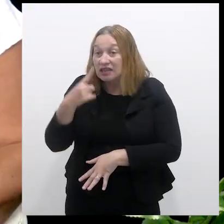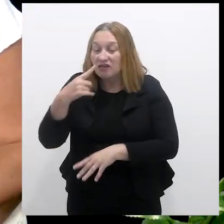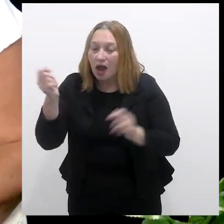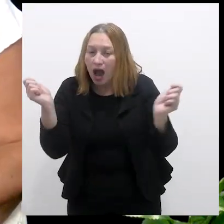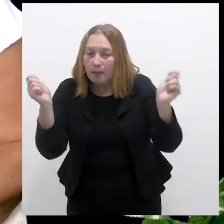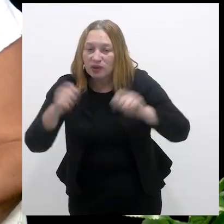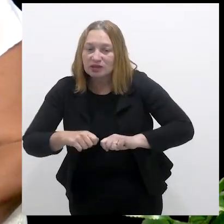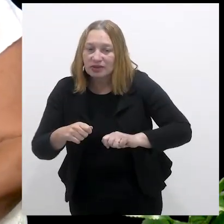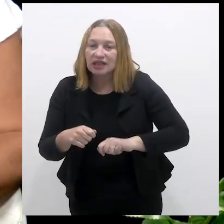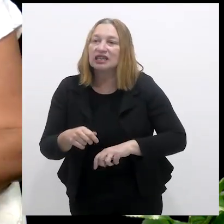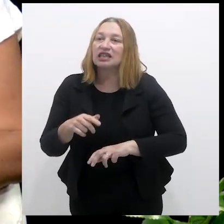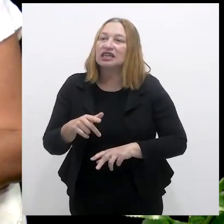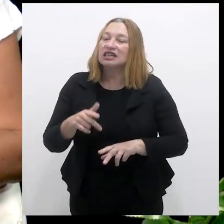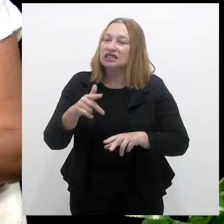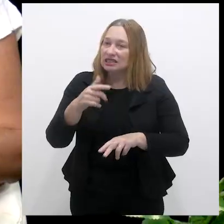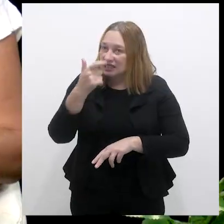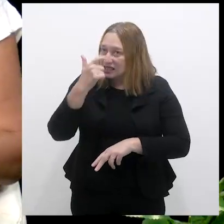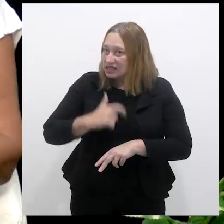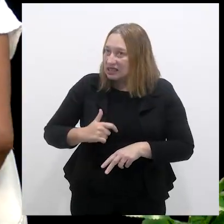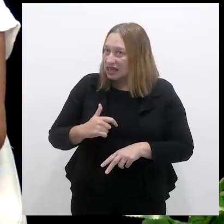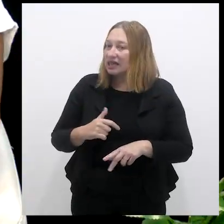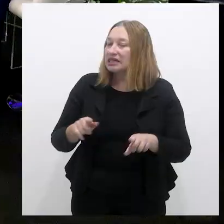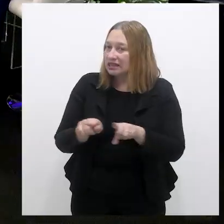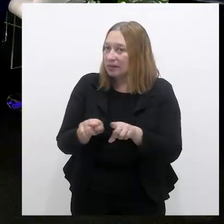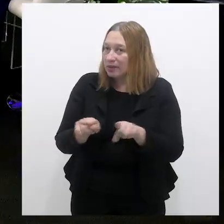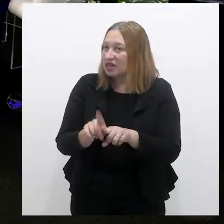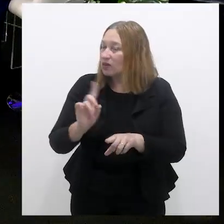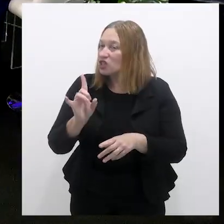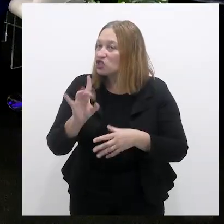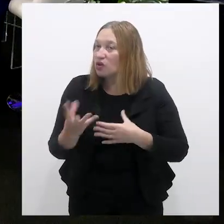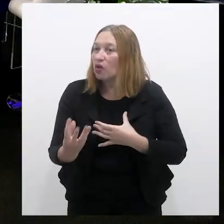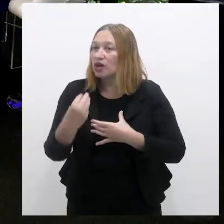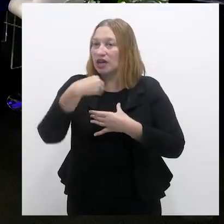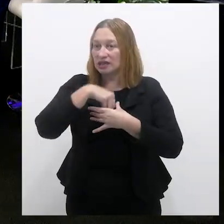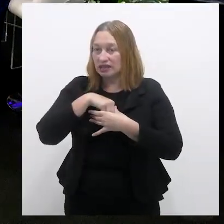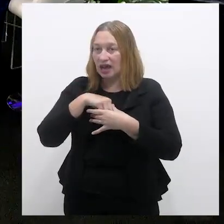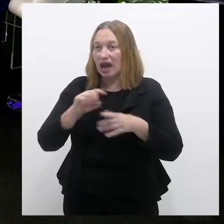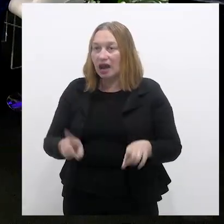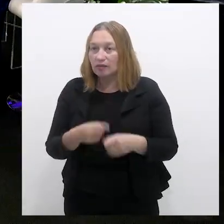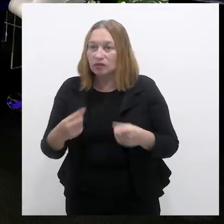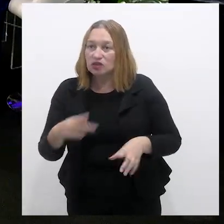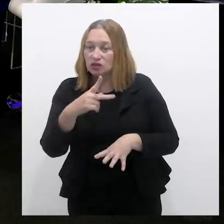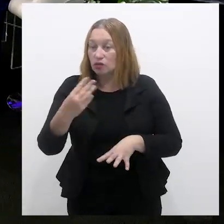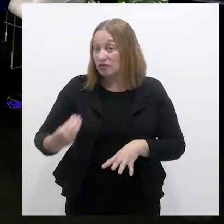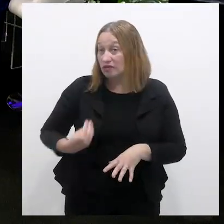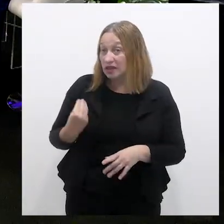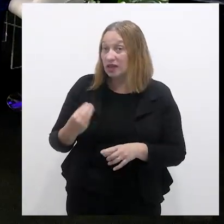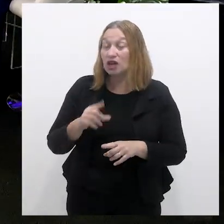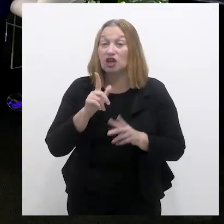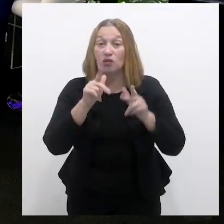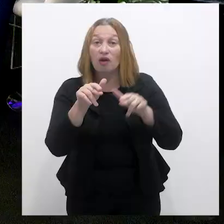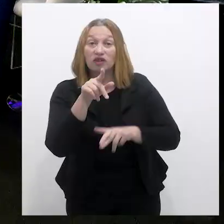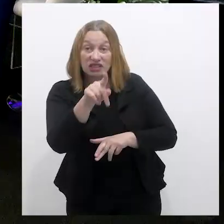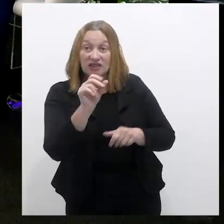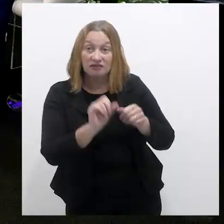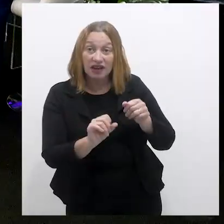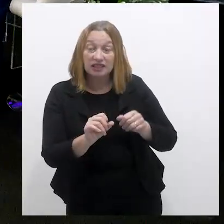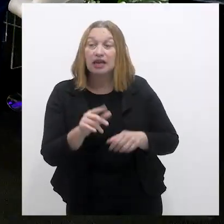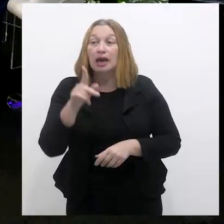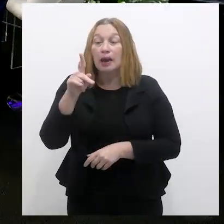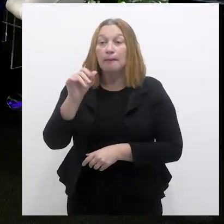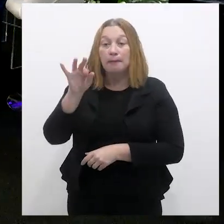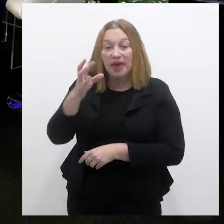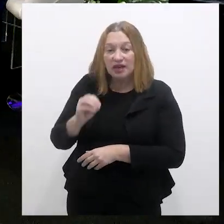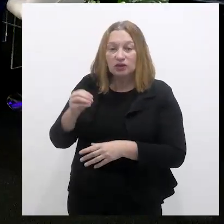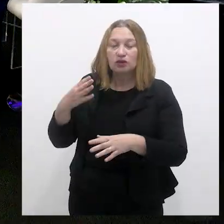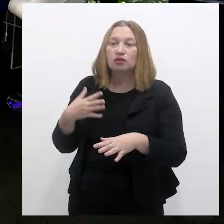a possibilidade dela ser aquilo também. Não só a Claro. música entrar na sua vida, assim como você faz com o universo das crianças, né? Sim.